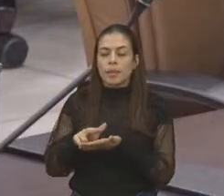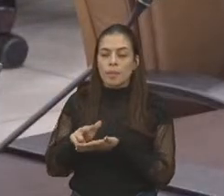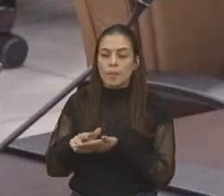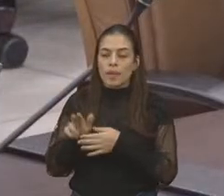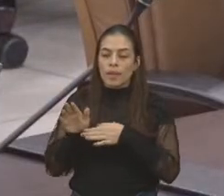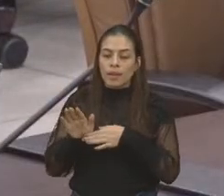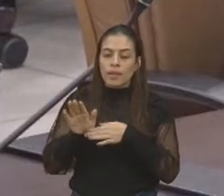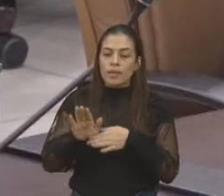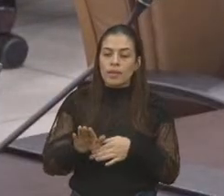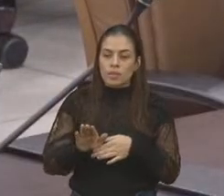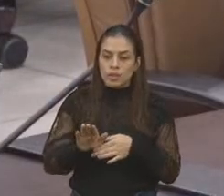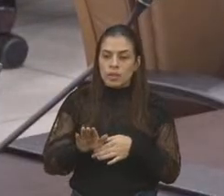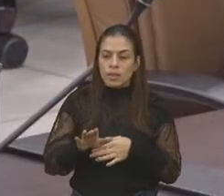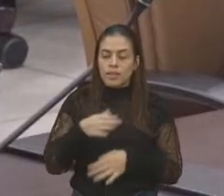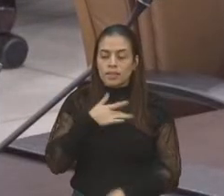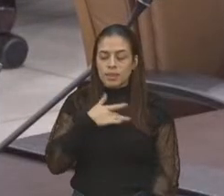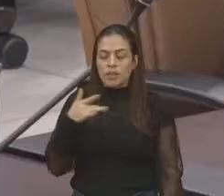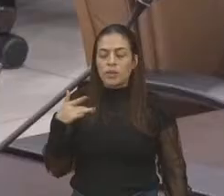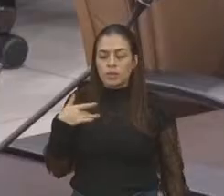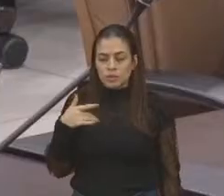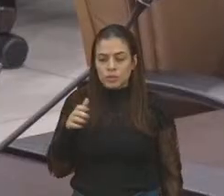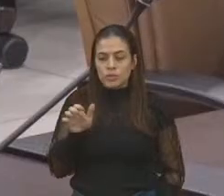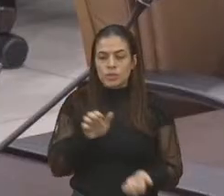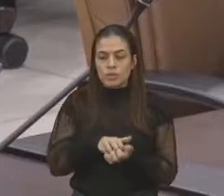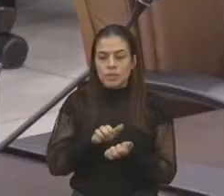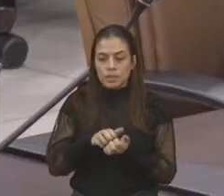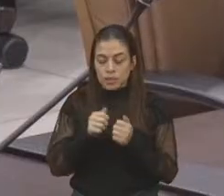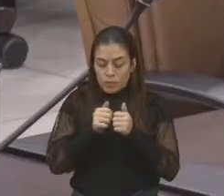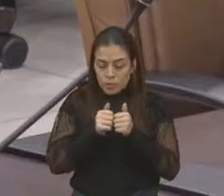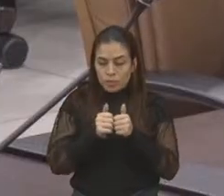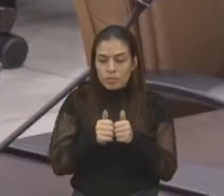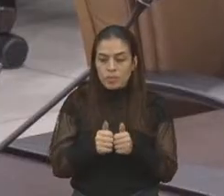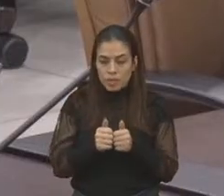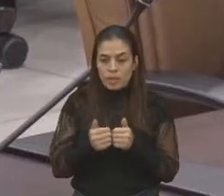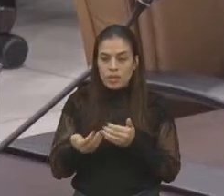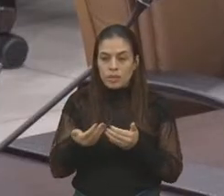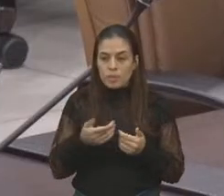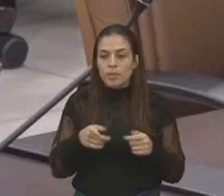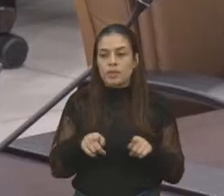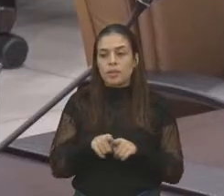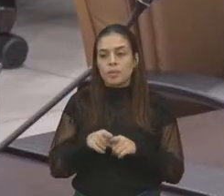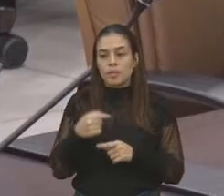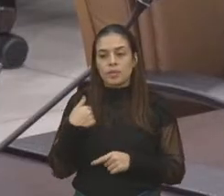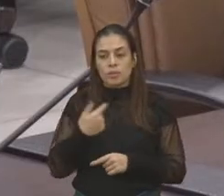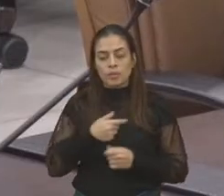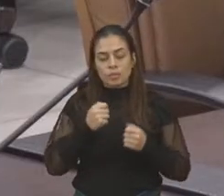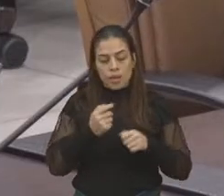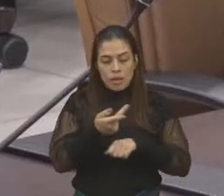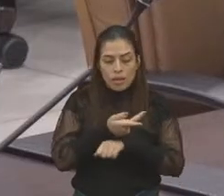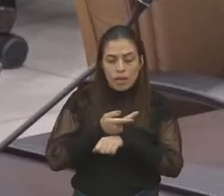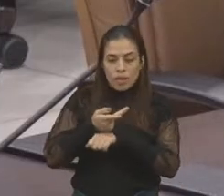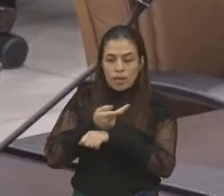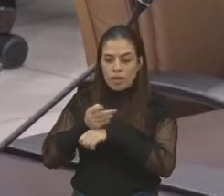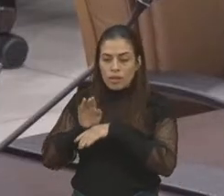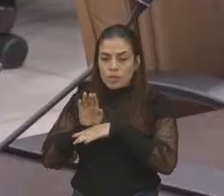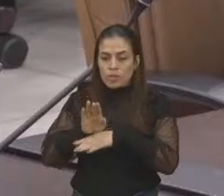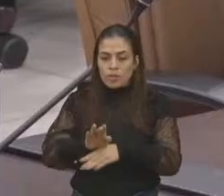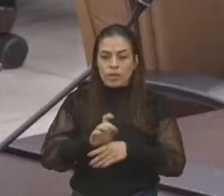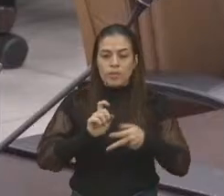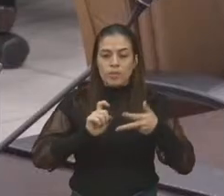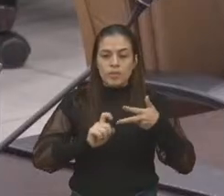Jacareí. Então, vou estar acompanhando de perto essa questão. Acho que cabe a nós também, nessa casa, buscar ajudar o